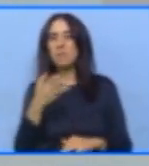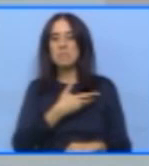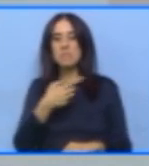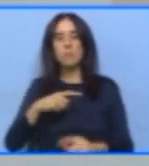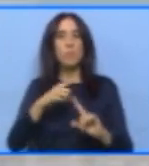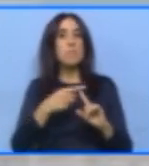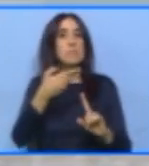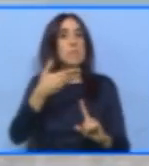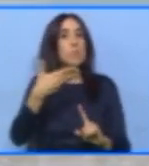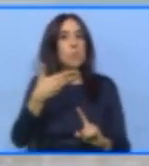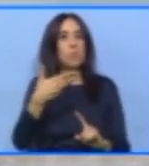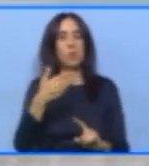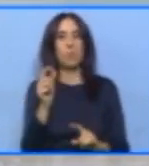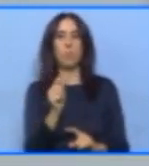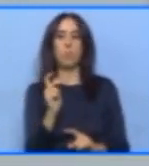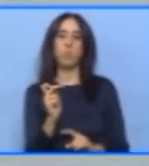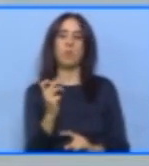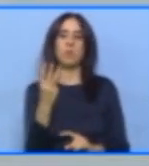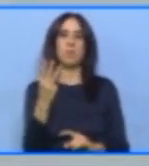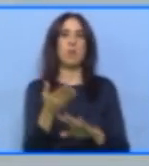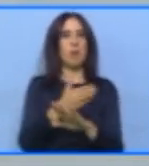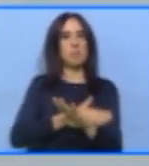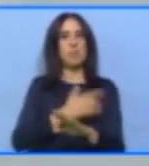71, 3 anos antes do 25 de abril.